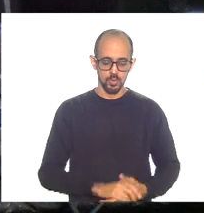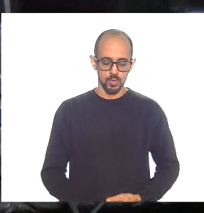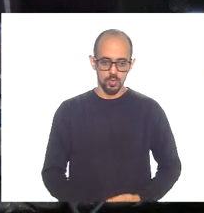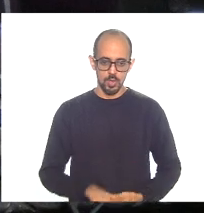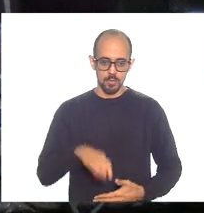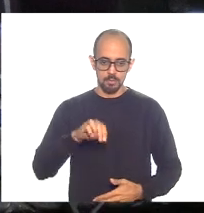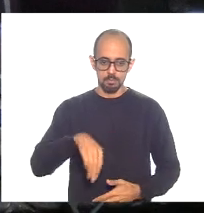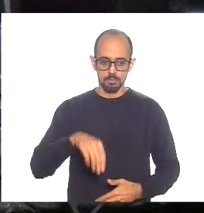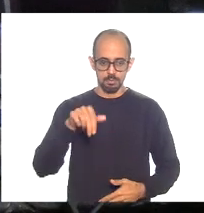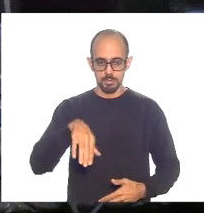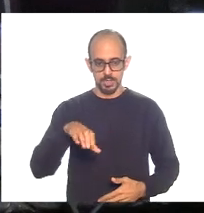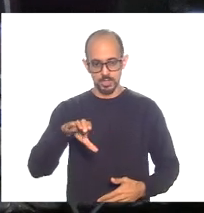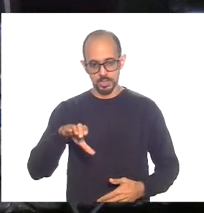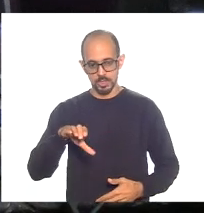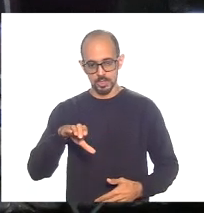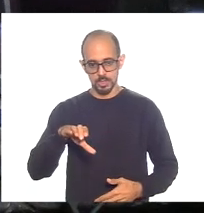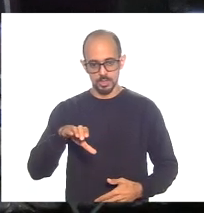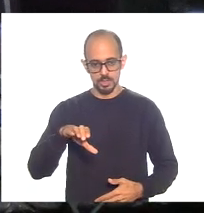Mink.